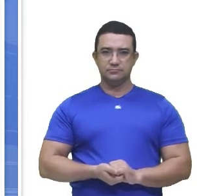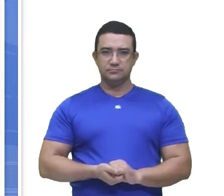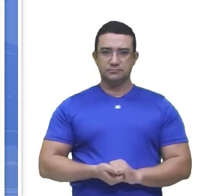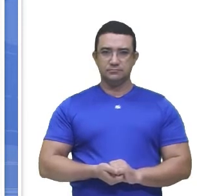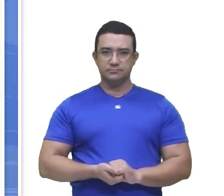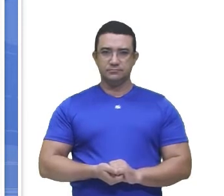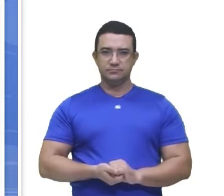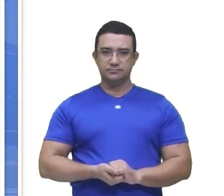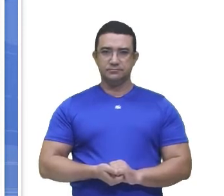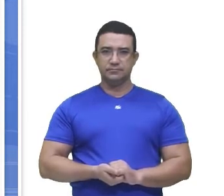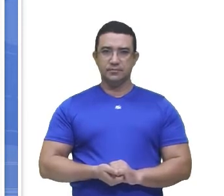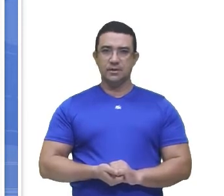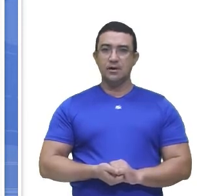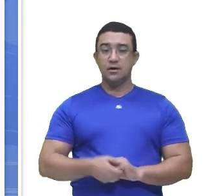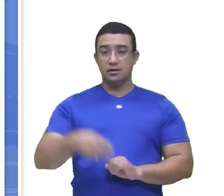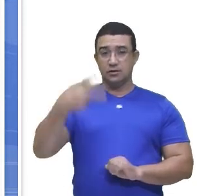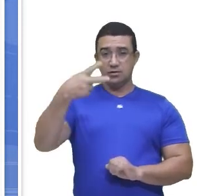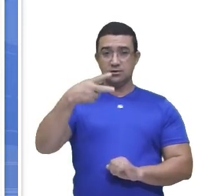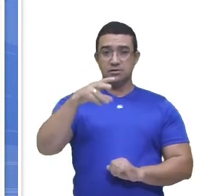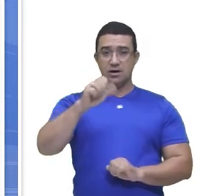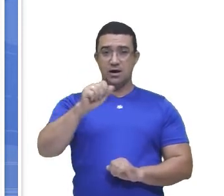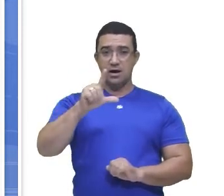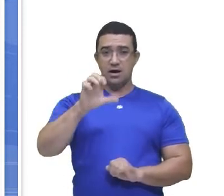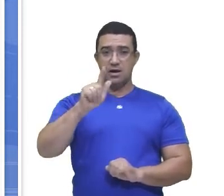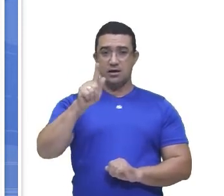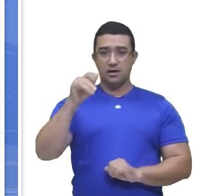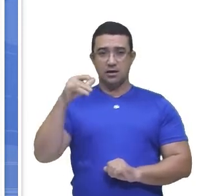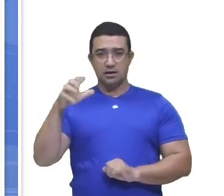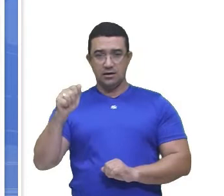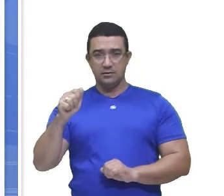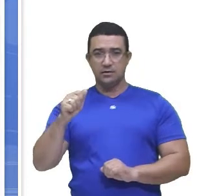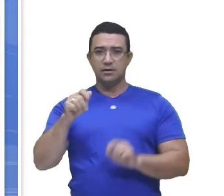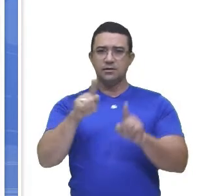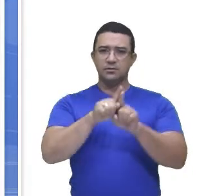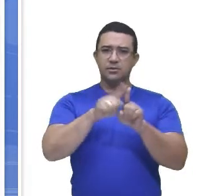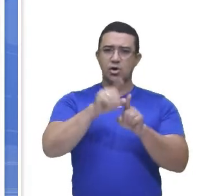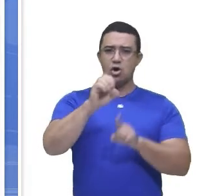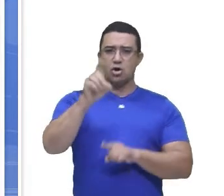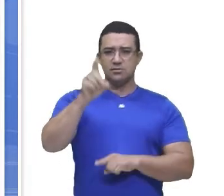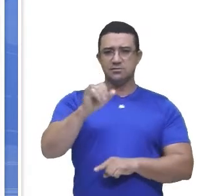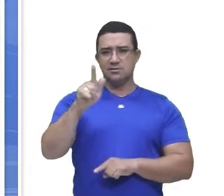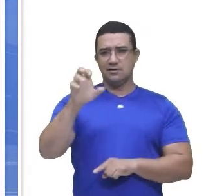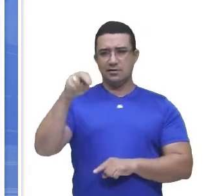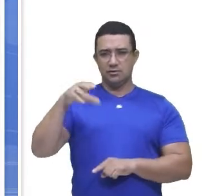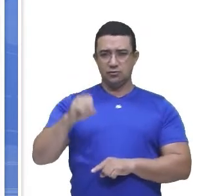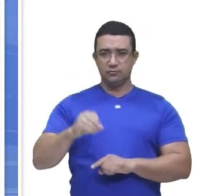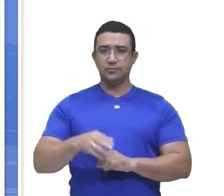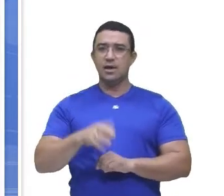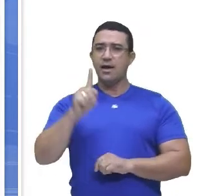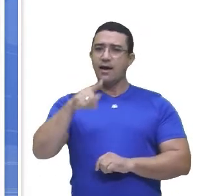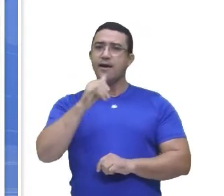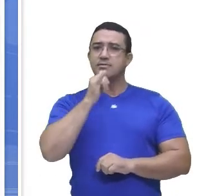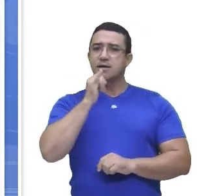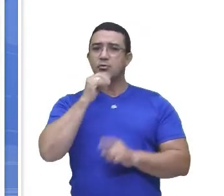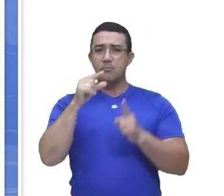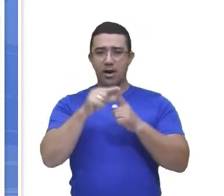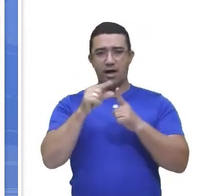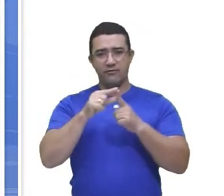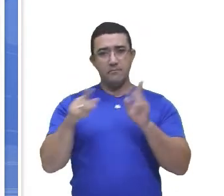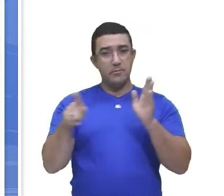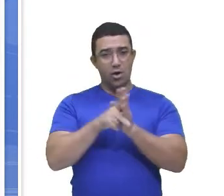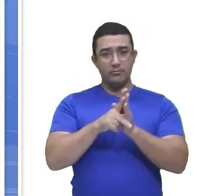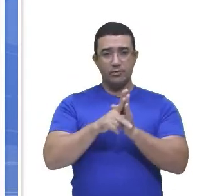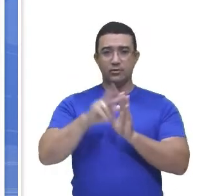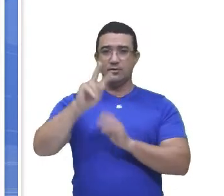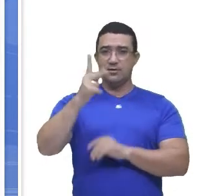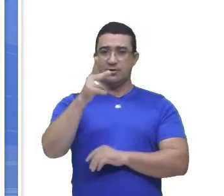palavras heterotônicas. Olha como é que eu falo a palavra aqui, alergia, aqui do Brasil, do português. Alergia, qual é a tônica? Gia.